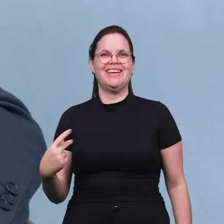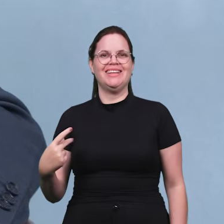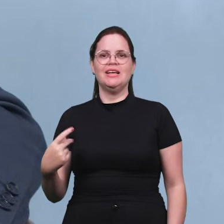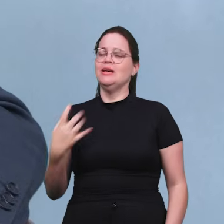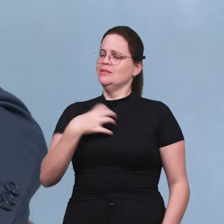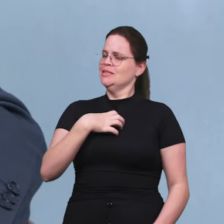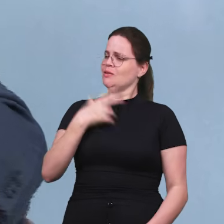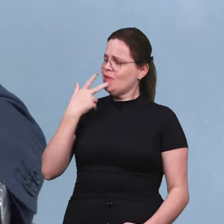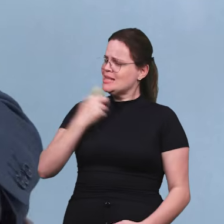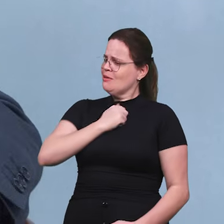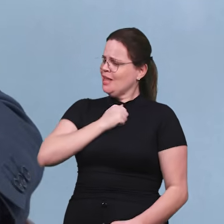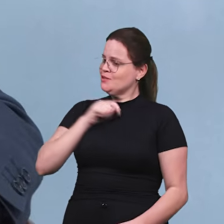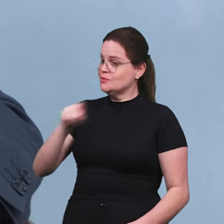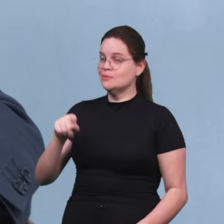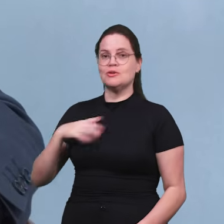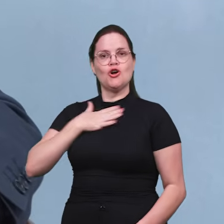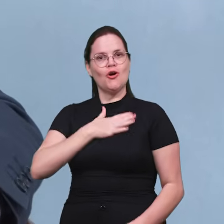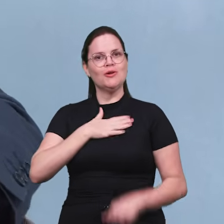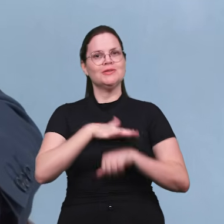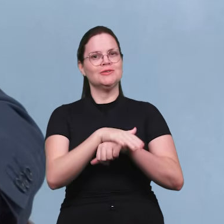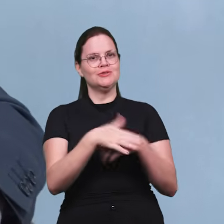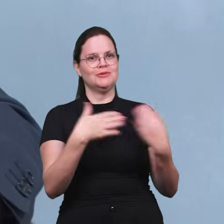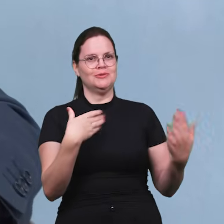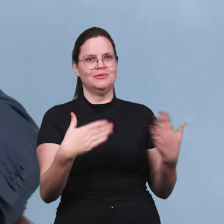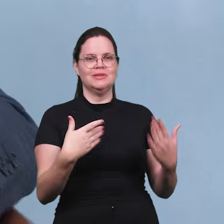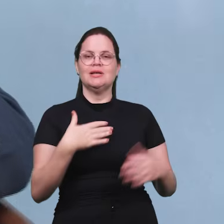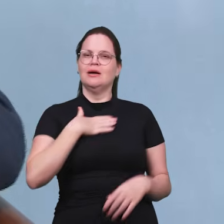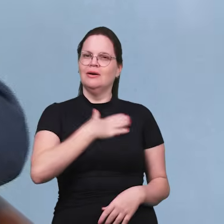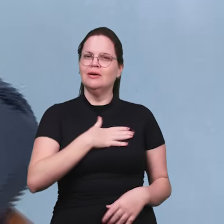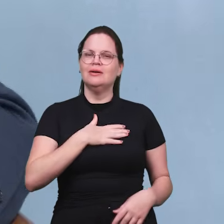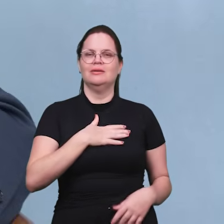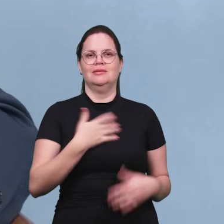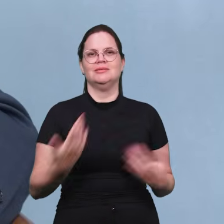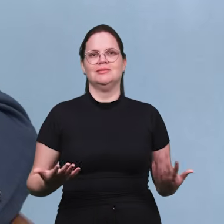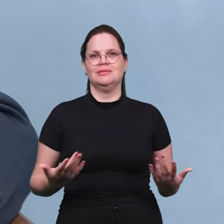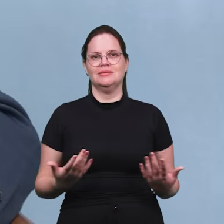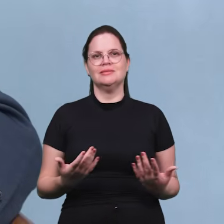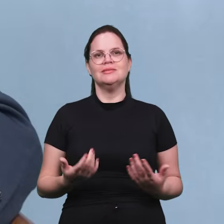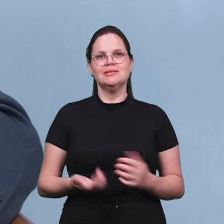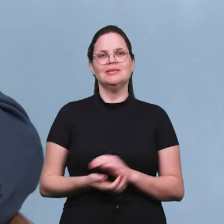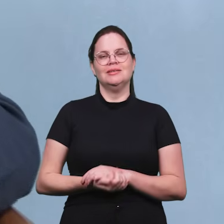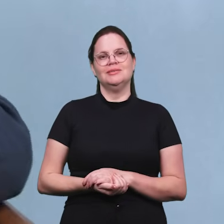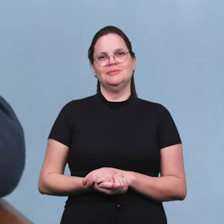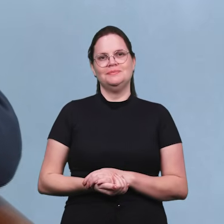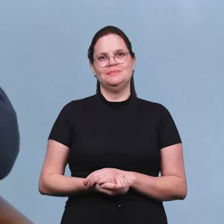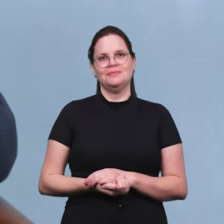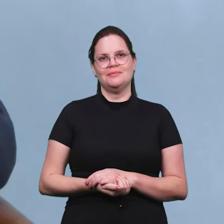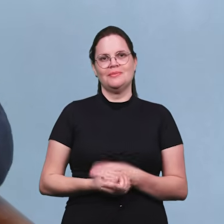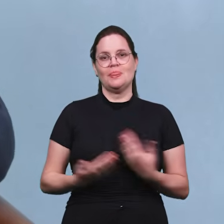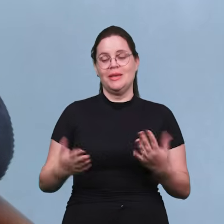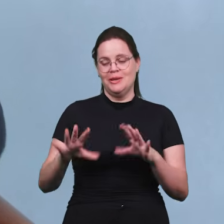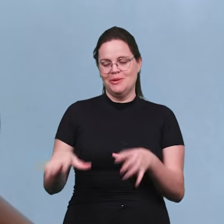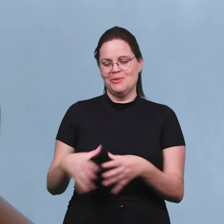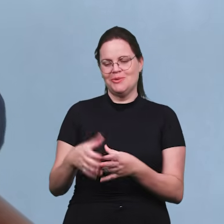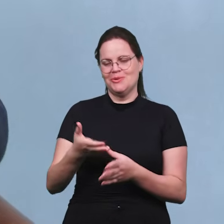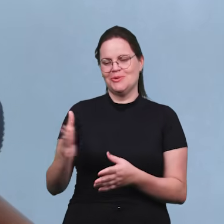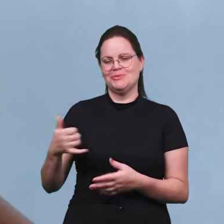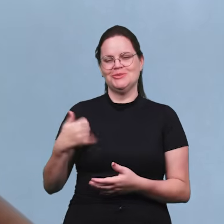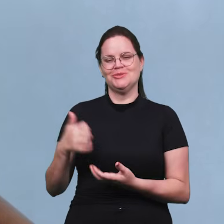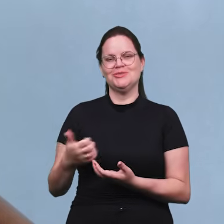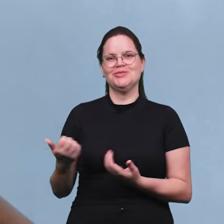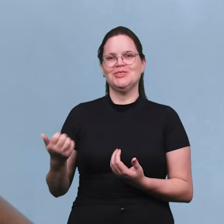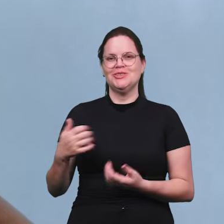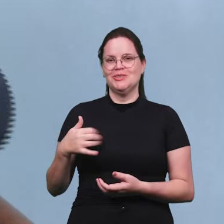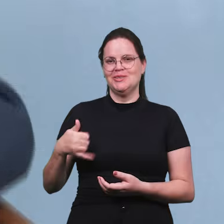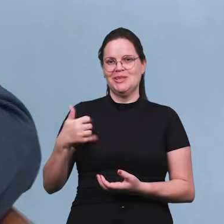sua falta. Eles gostam de conversar, gostam e é o que a classe, né, vou falar que é a classe que eu mais